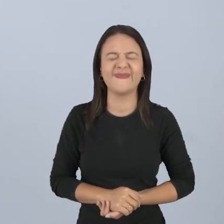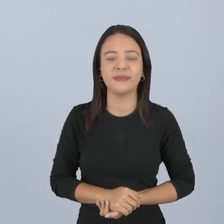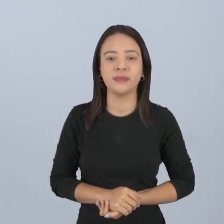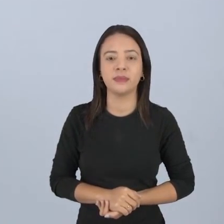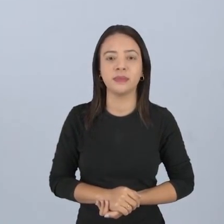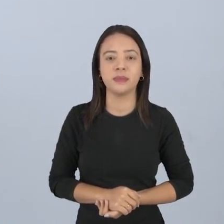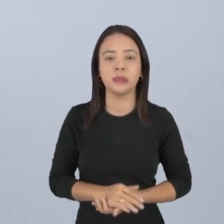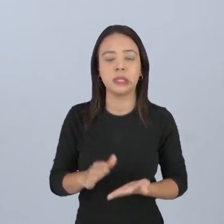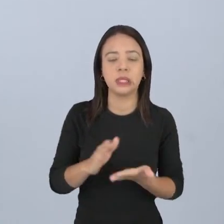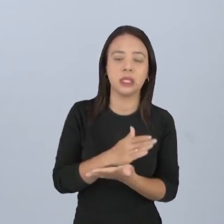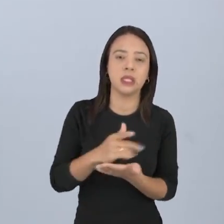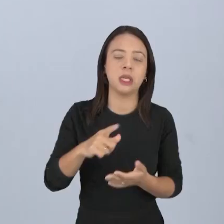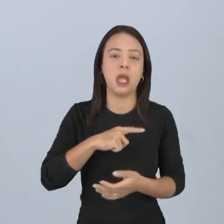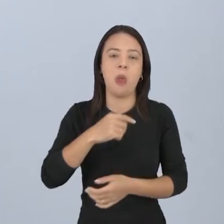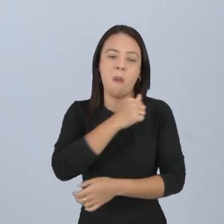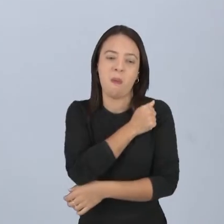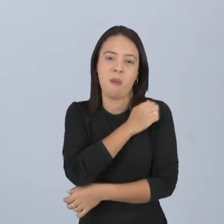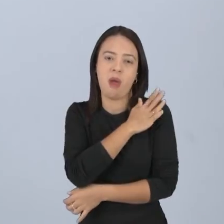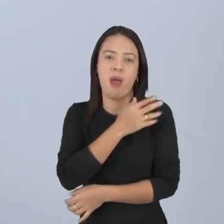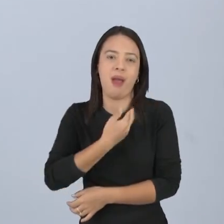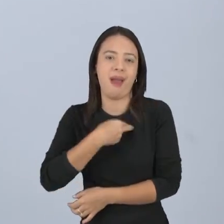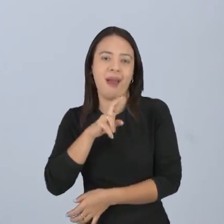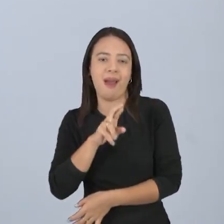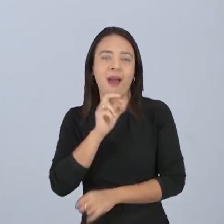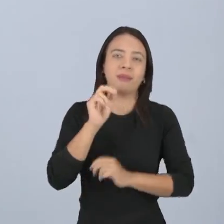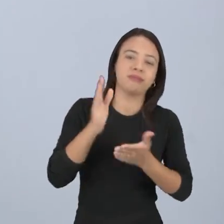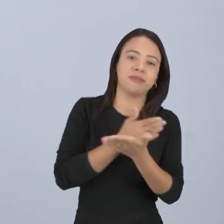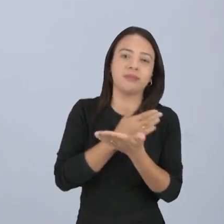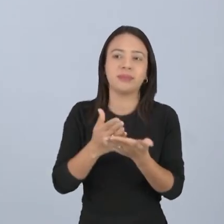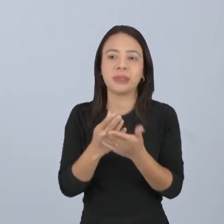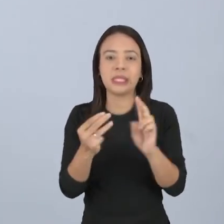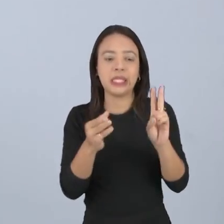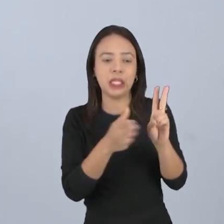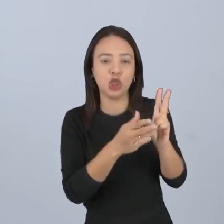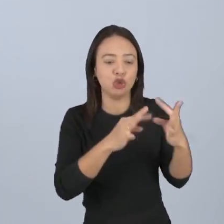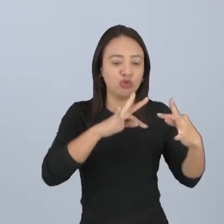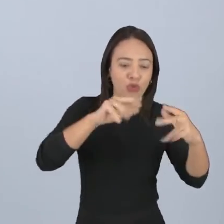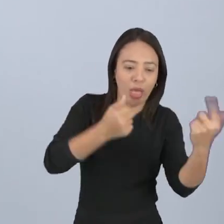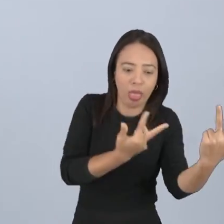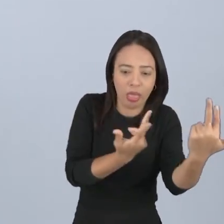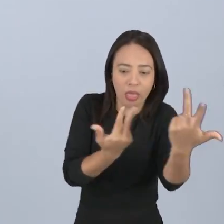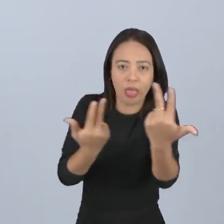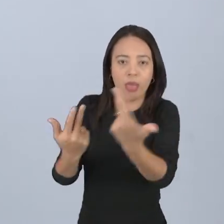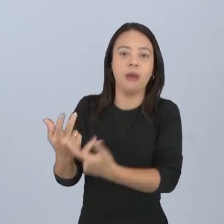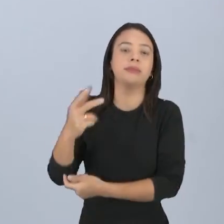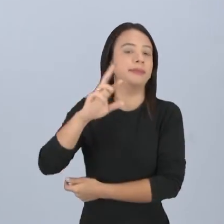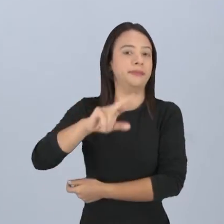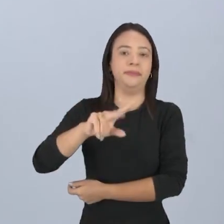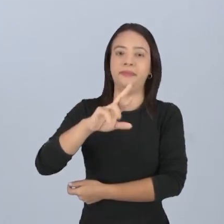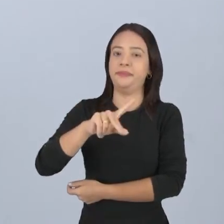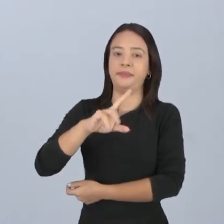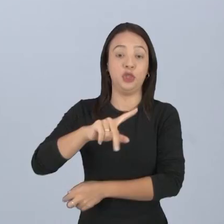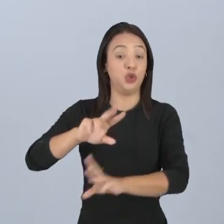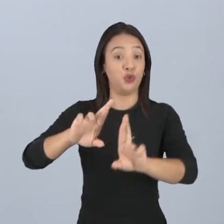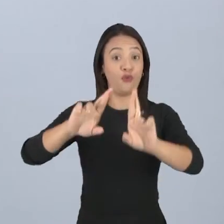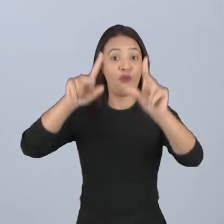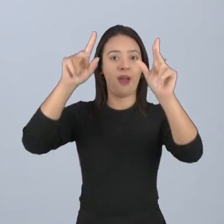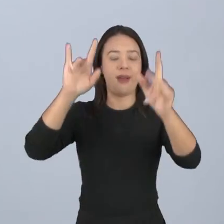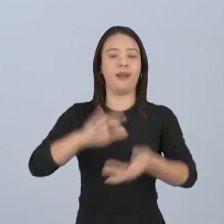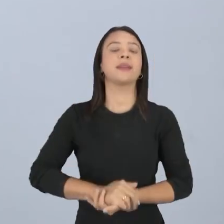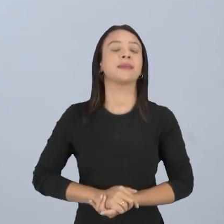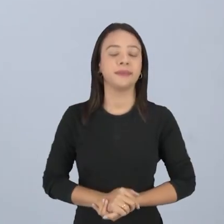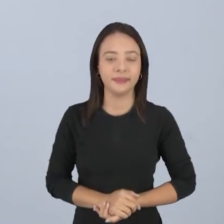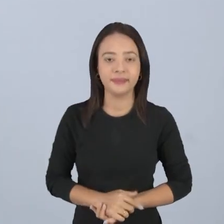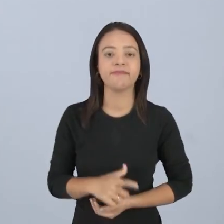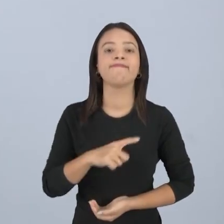aquele famoso preconceito, né, que alguns dizem, índio é tudo igual, né? Então esses indígenas não eram iguais, eles tinham as